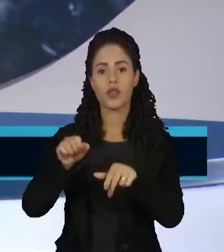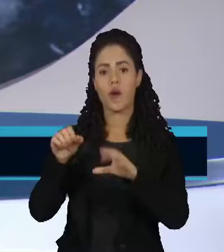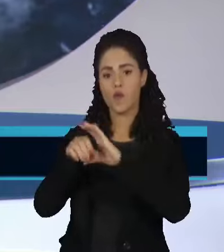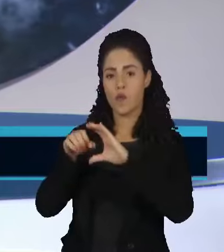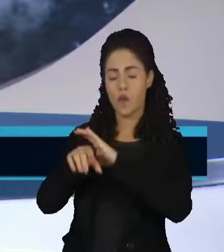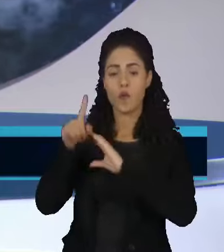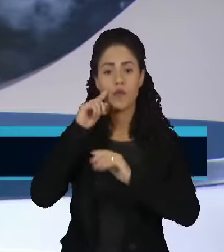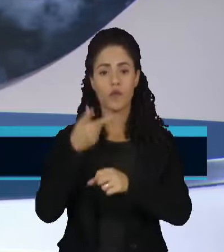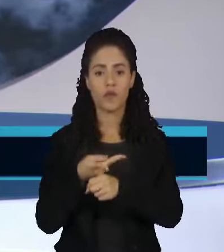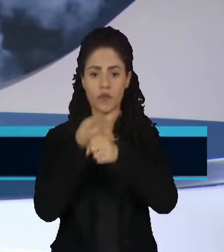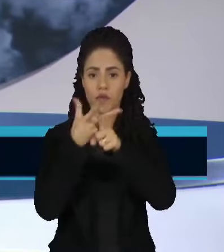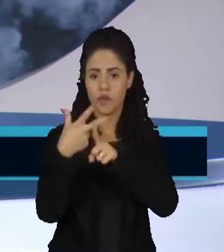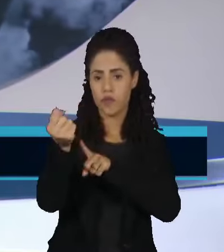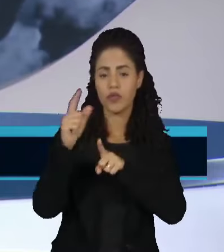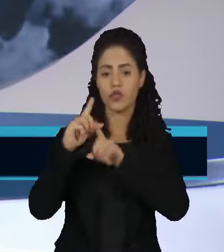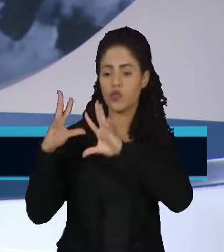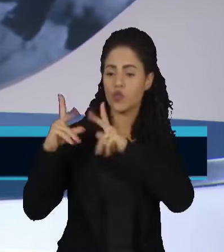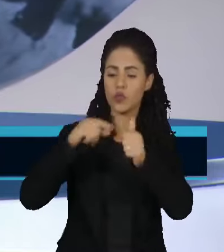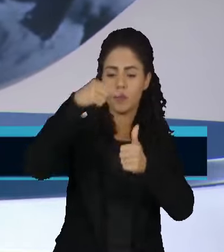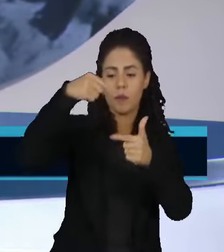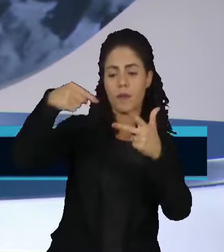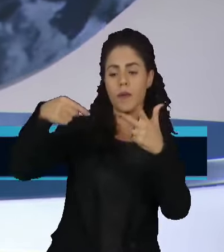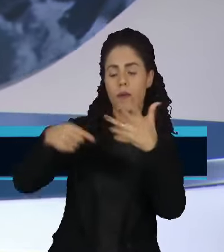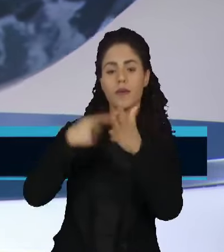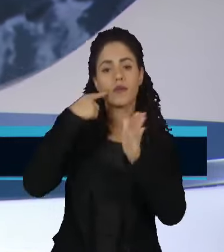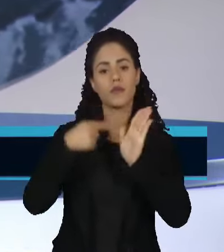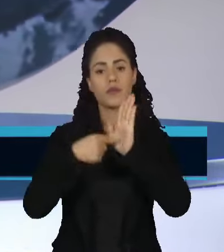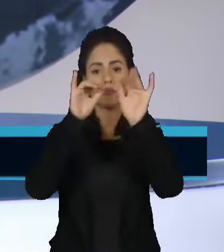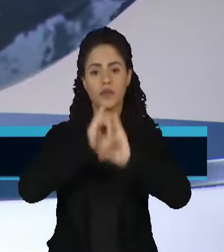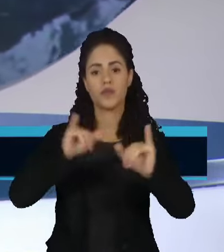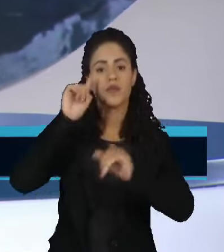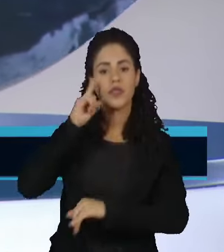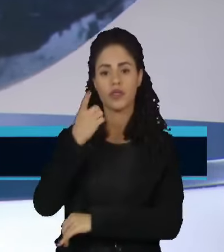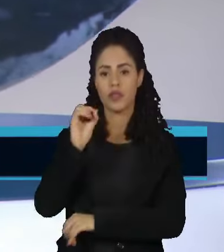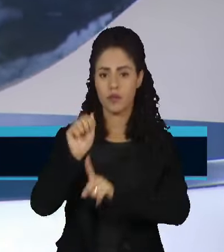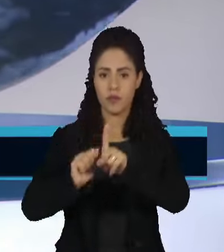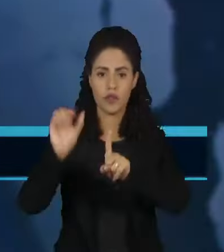Os vencedores de todas as categorias serão anunciados no dia 10 de outubro.